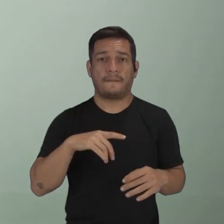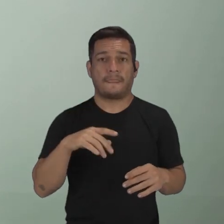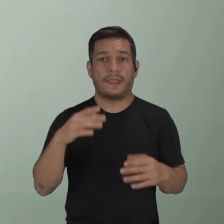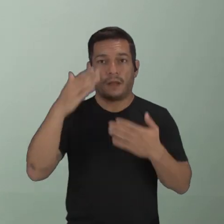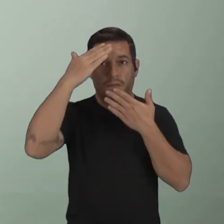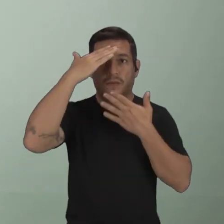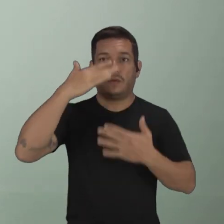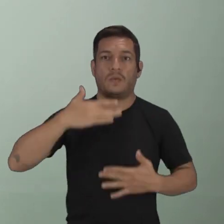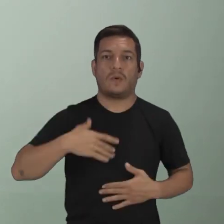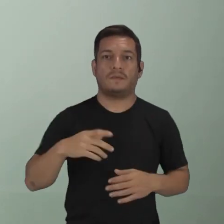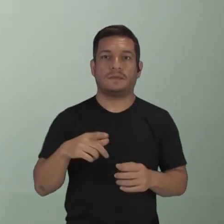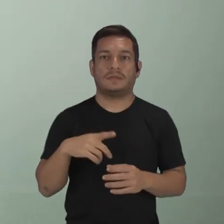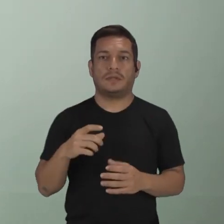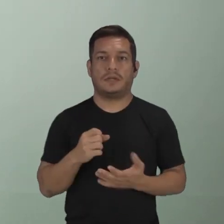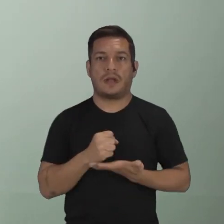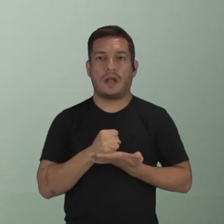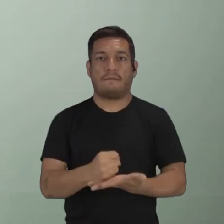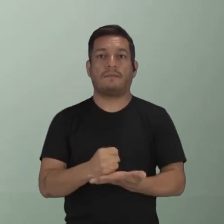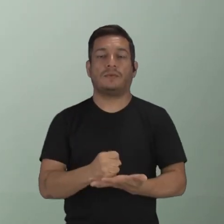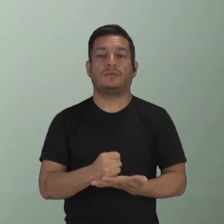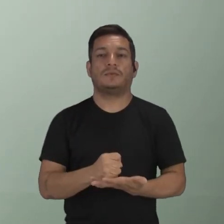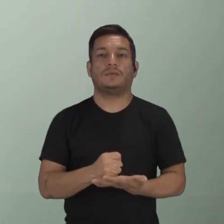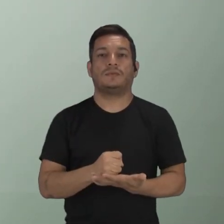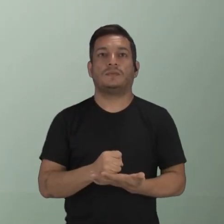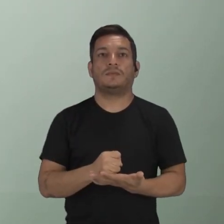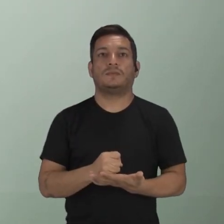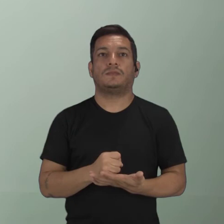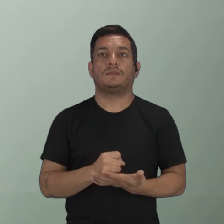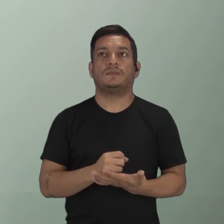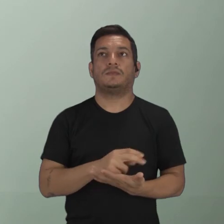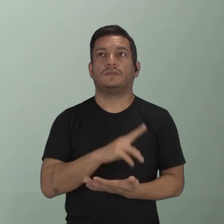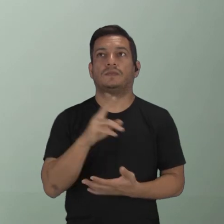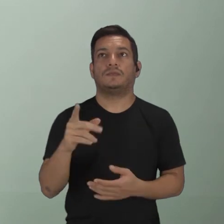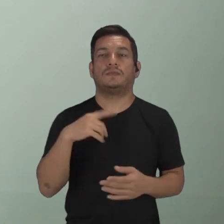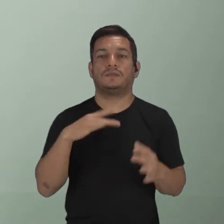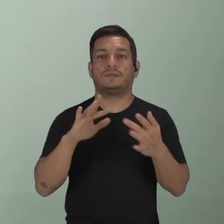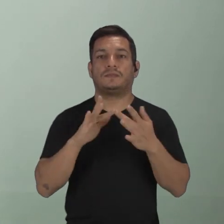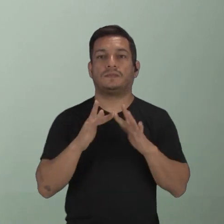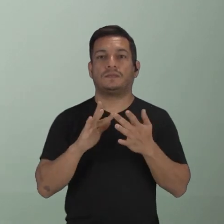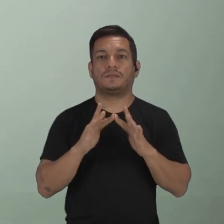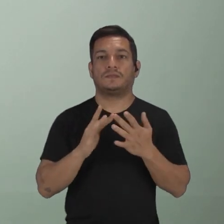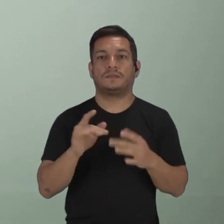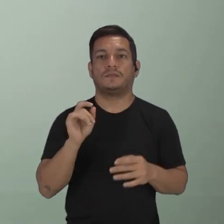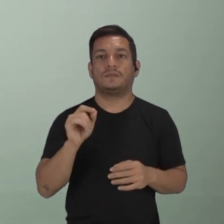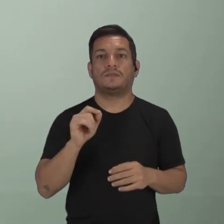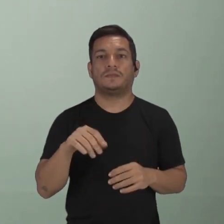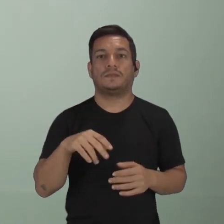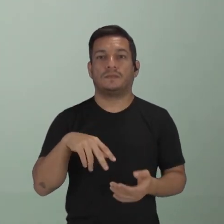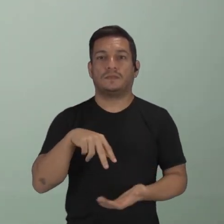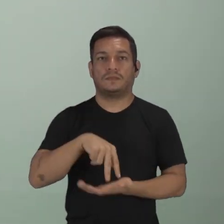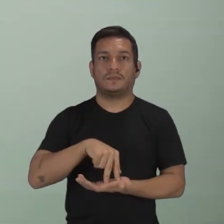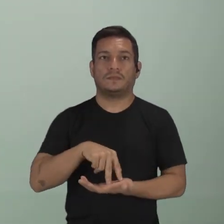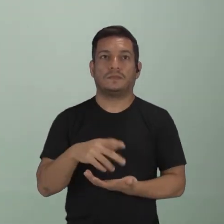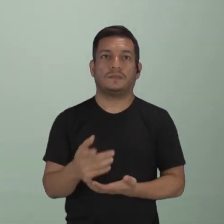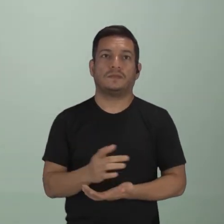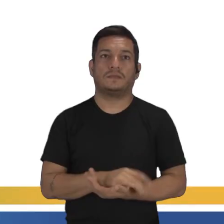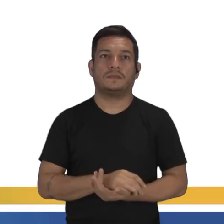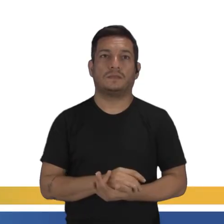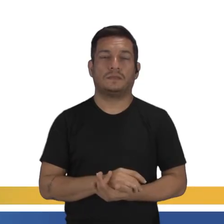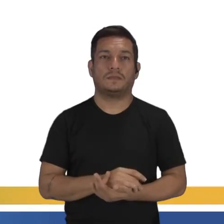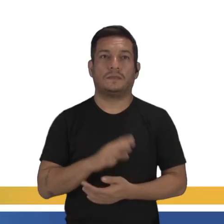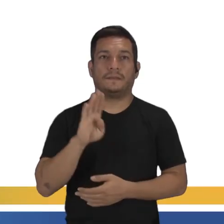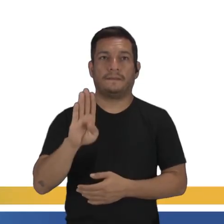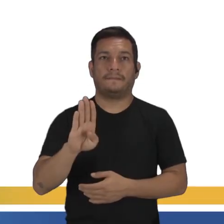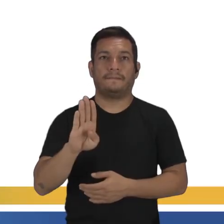corpos apoiados ou perpendicularmente em contato com essa superfície. Já para a